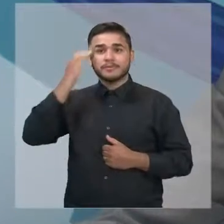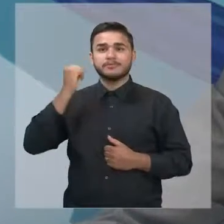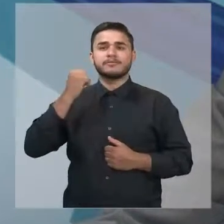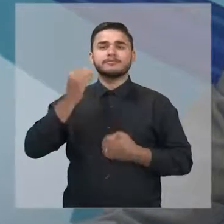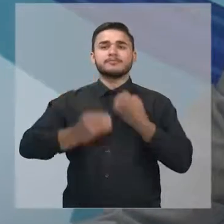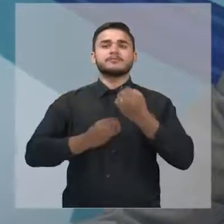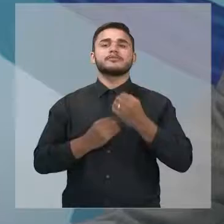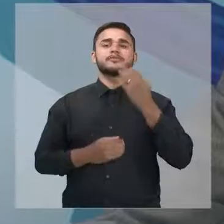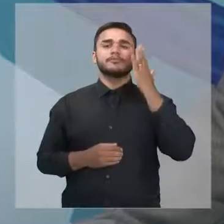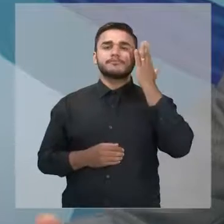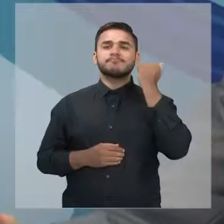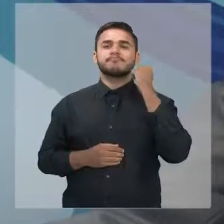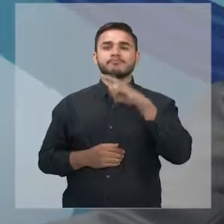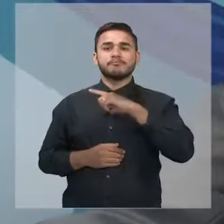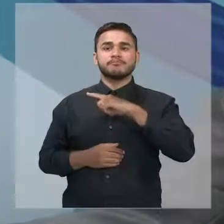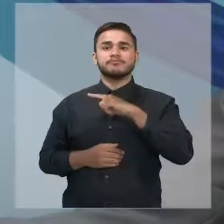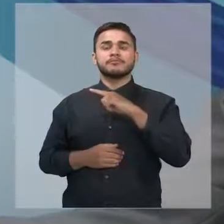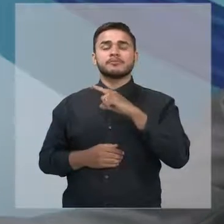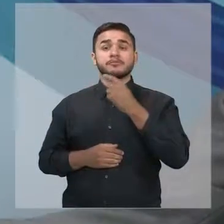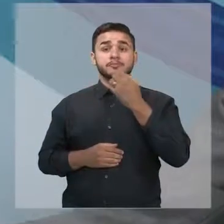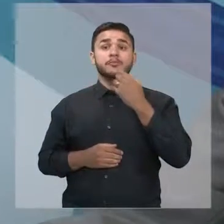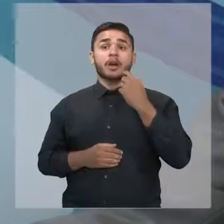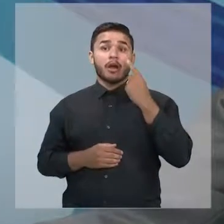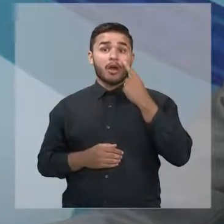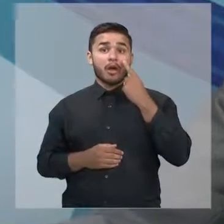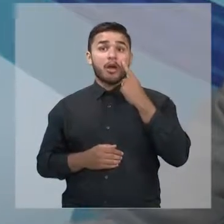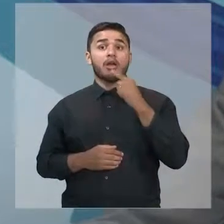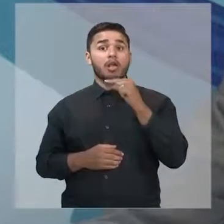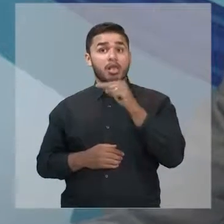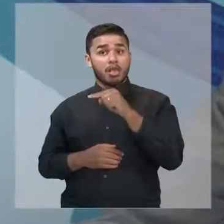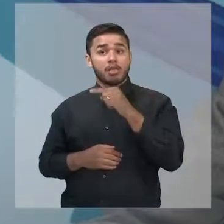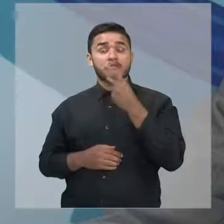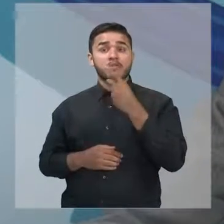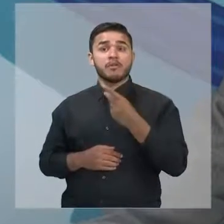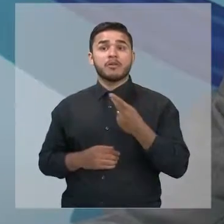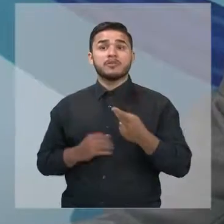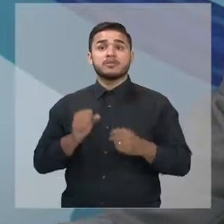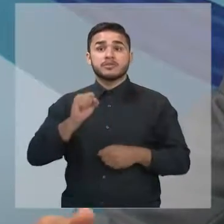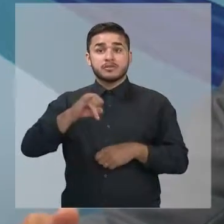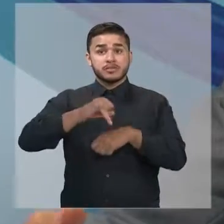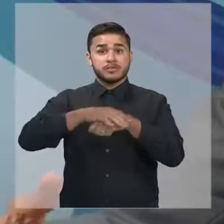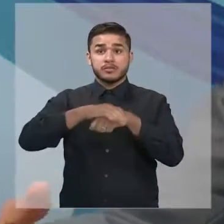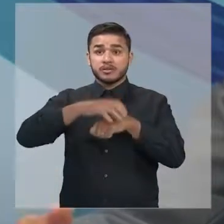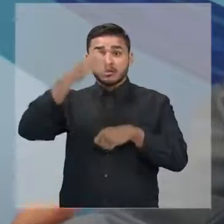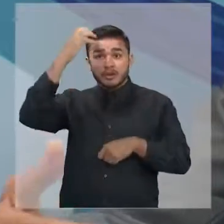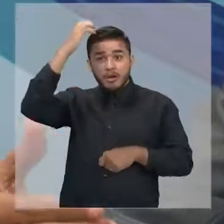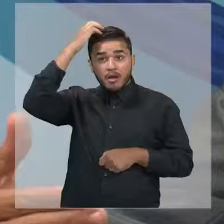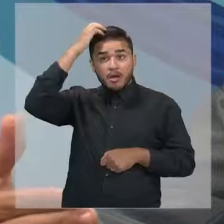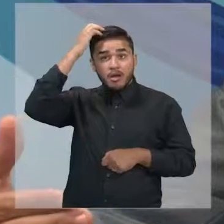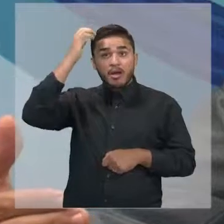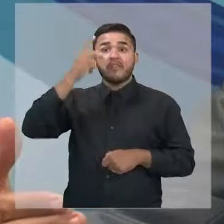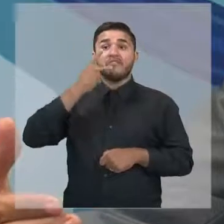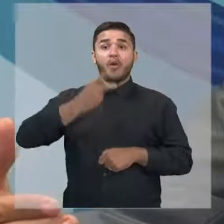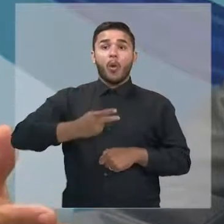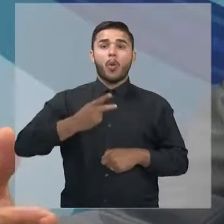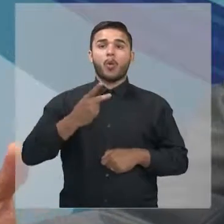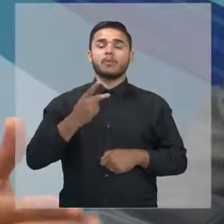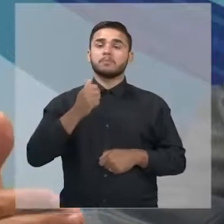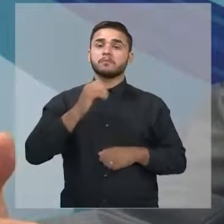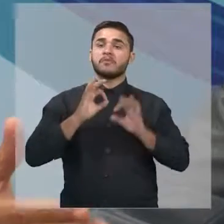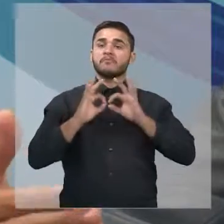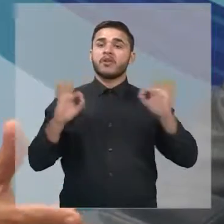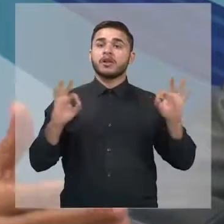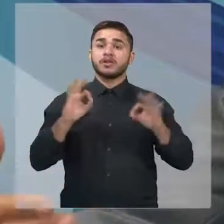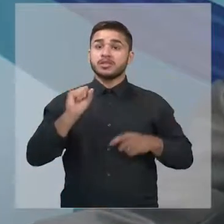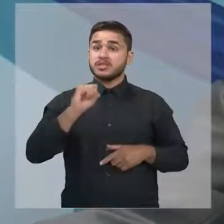Né? E isso lembra também um desembargador de São Paulo que, quando se discutia numa